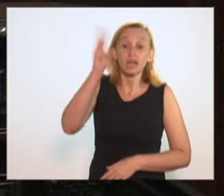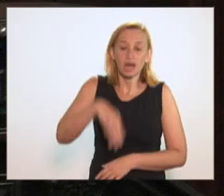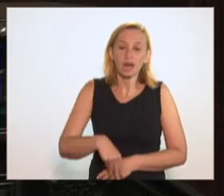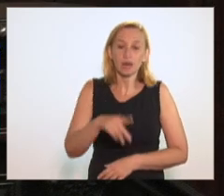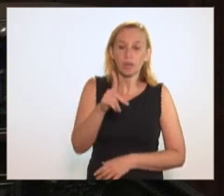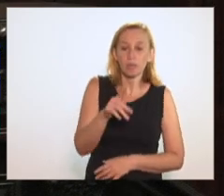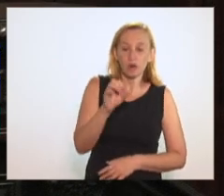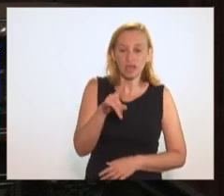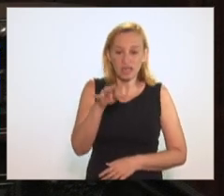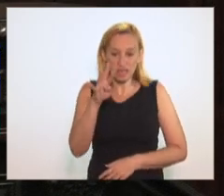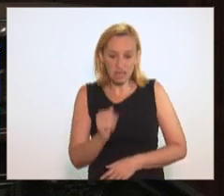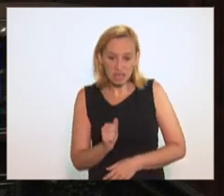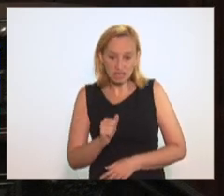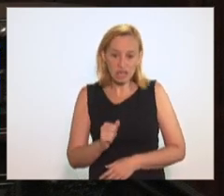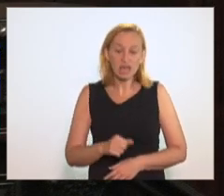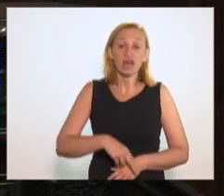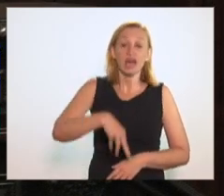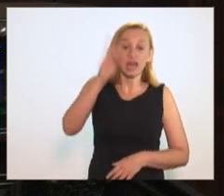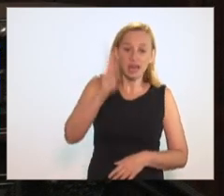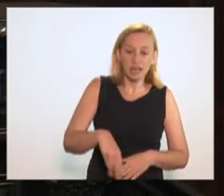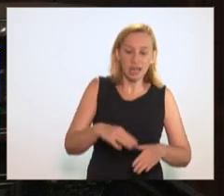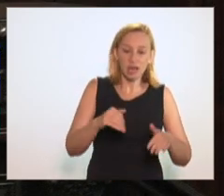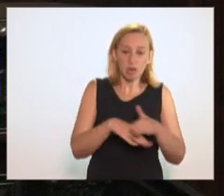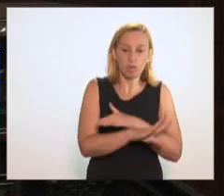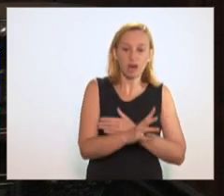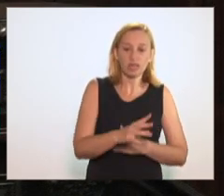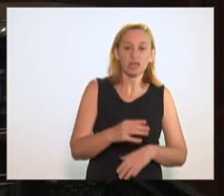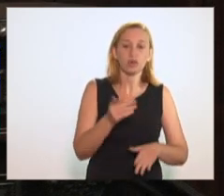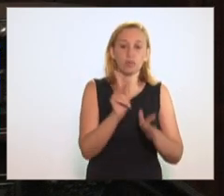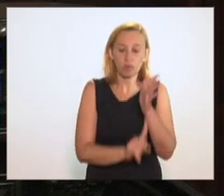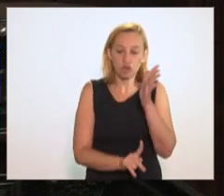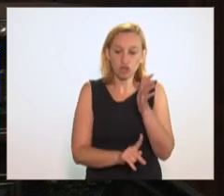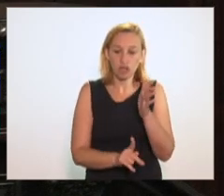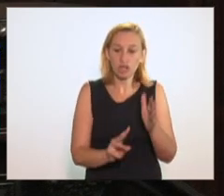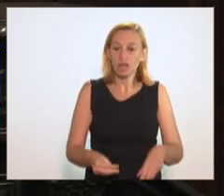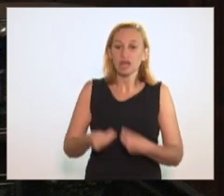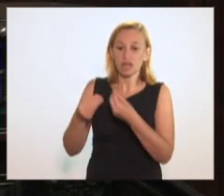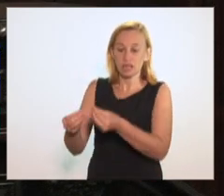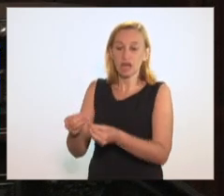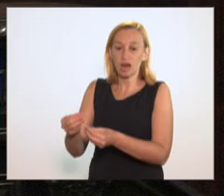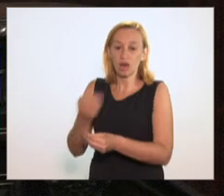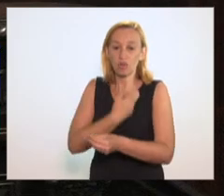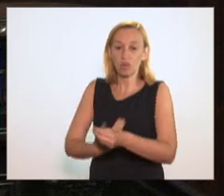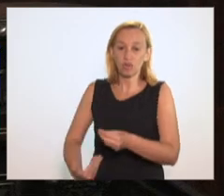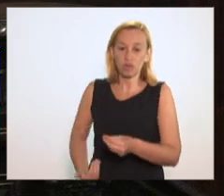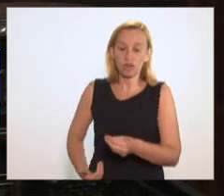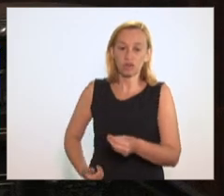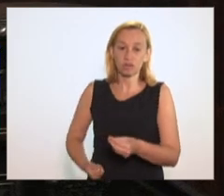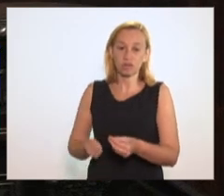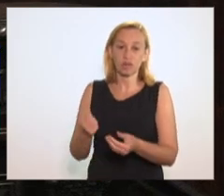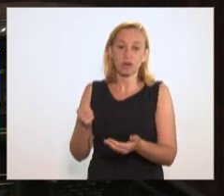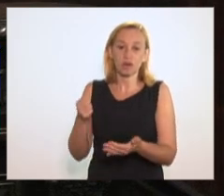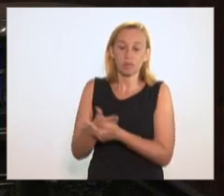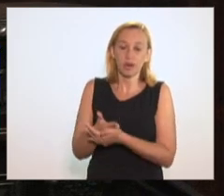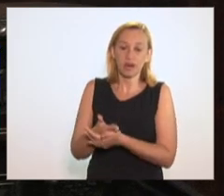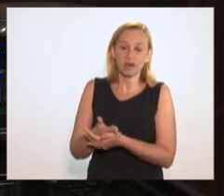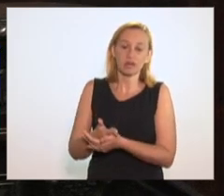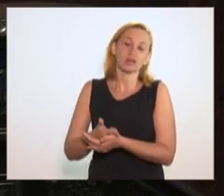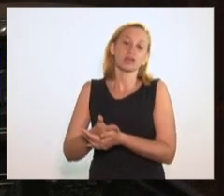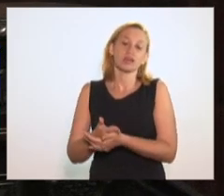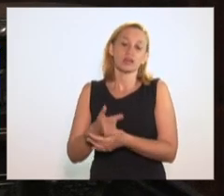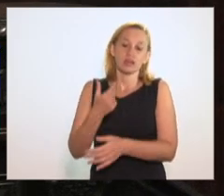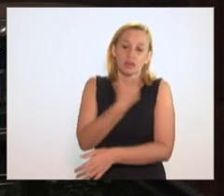pandemia é quem veta um projeto que dá ao próprio governo instrumentos como comprar vacina e formar consórcios.